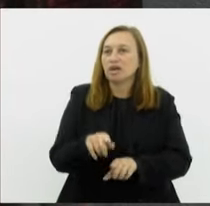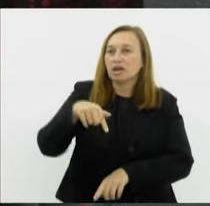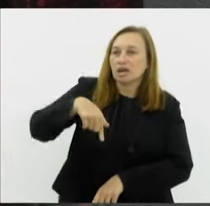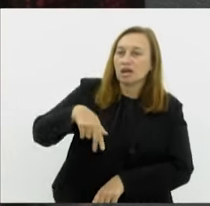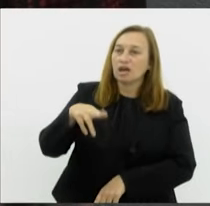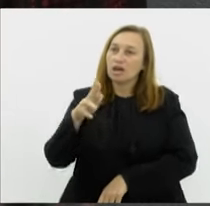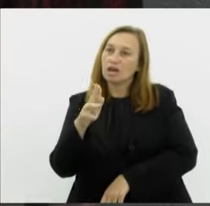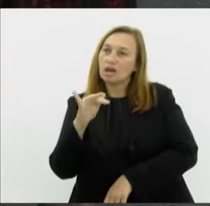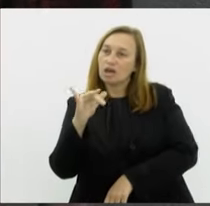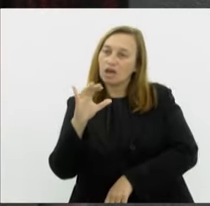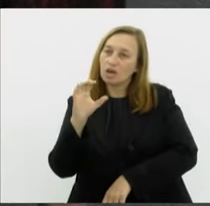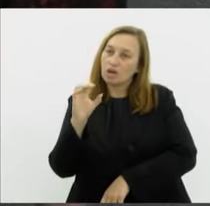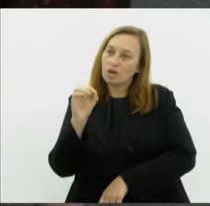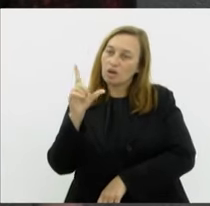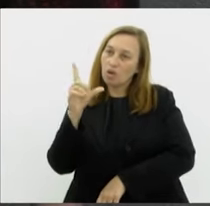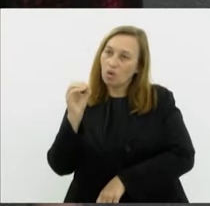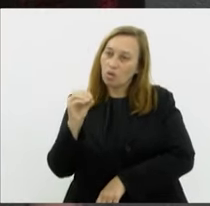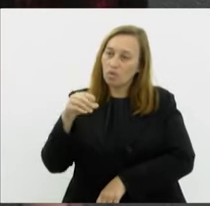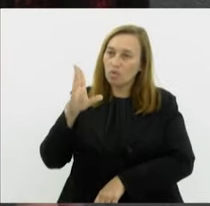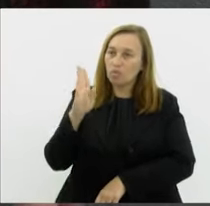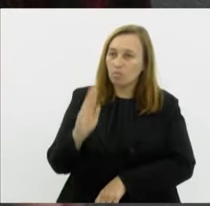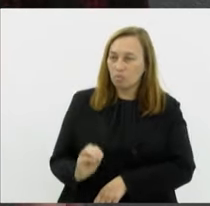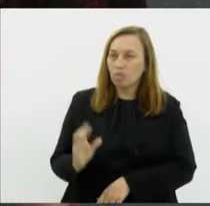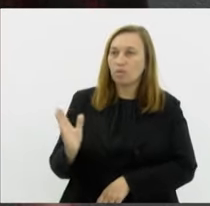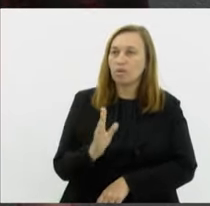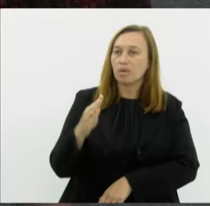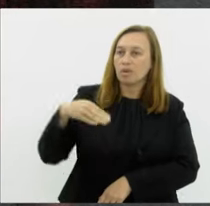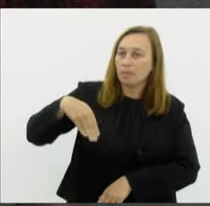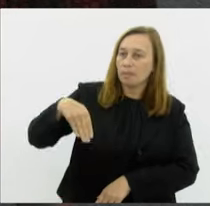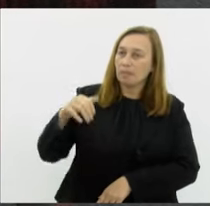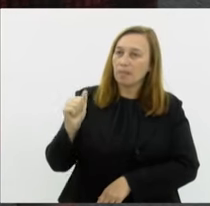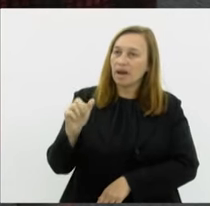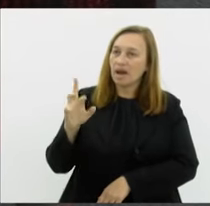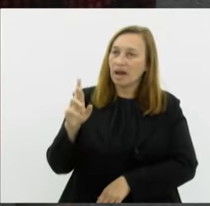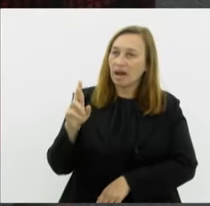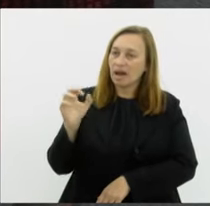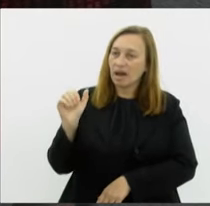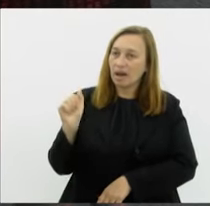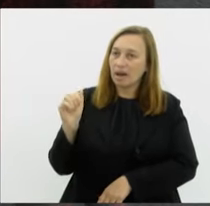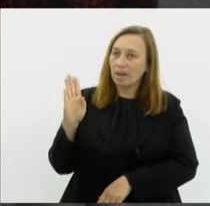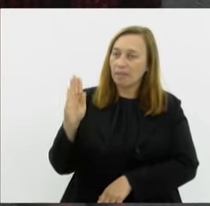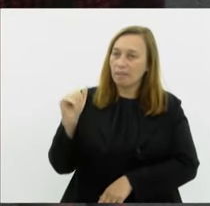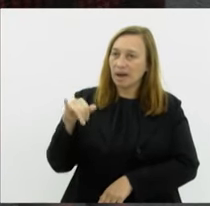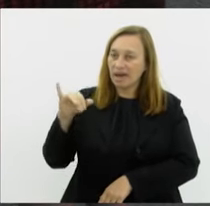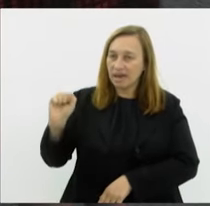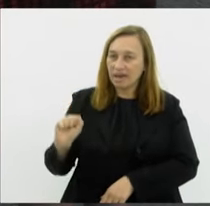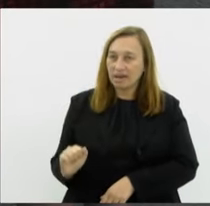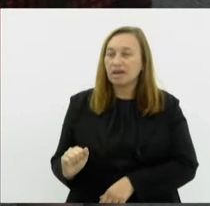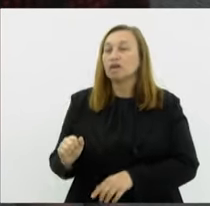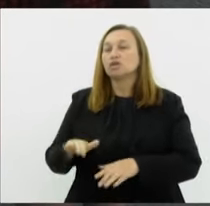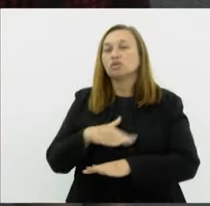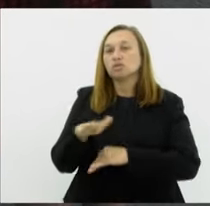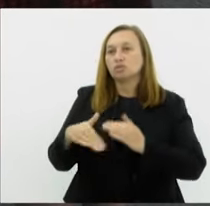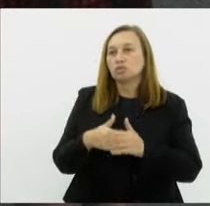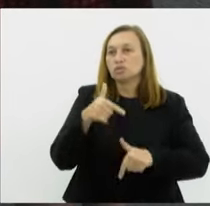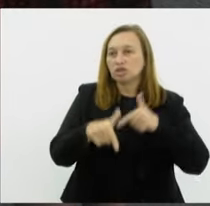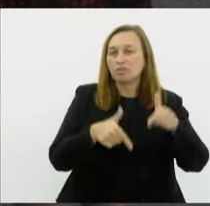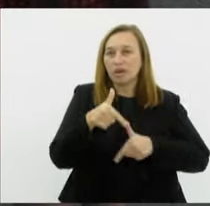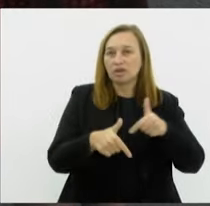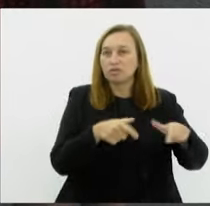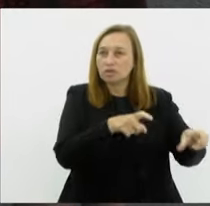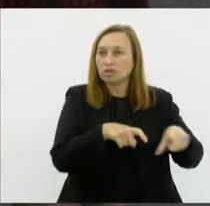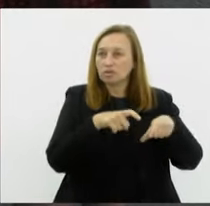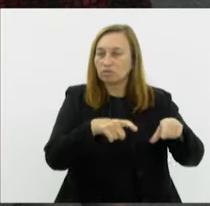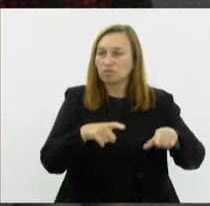Então, dizer para todos os trabalhadores, produtores, produtoras rurais da agricultura familiar do